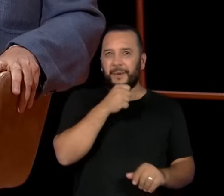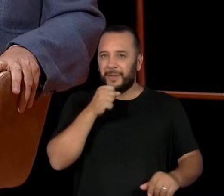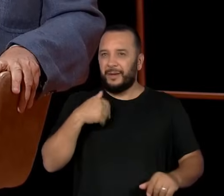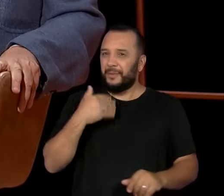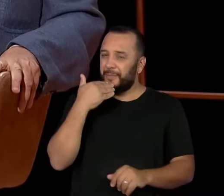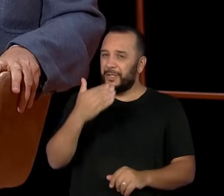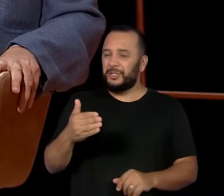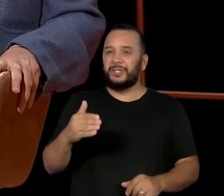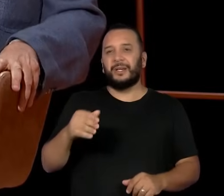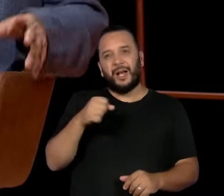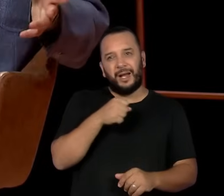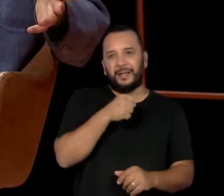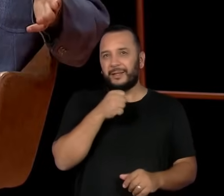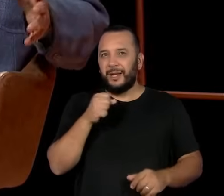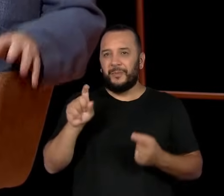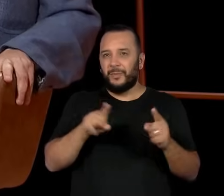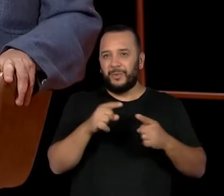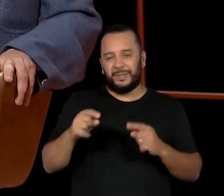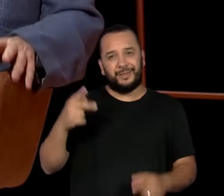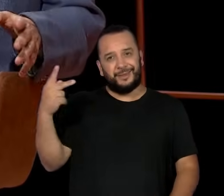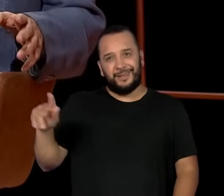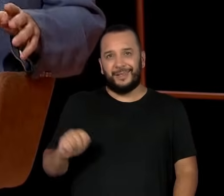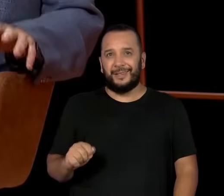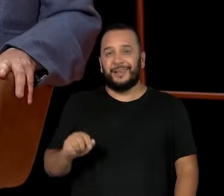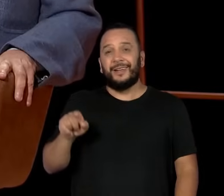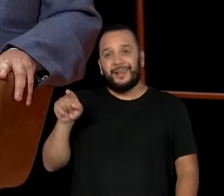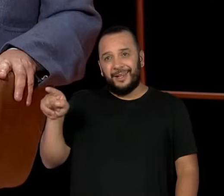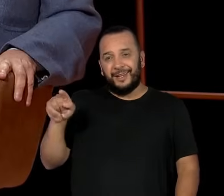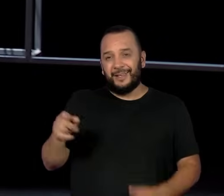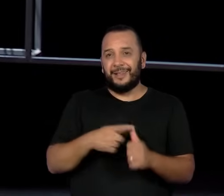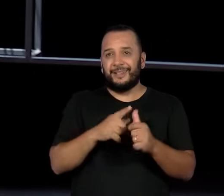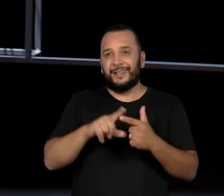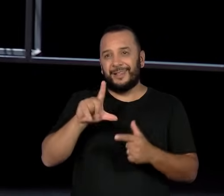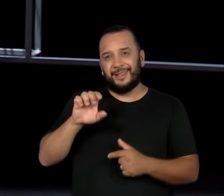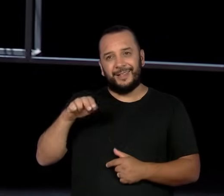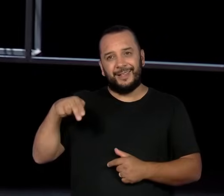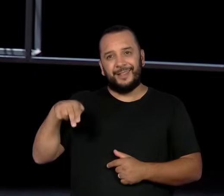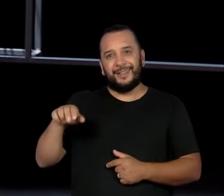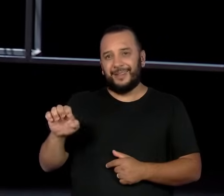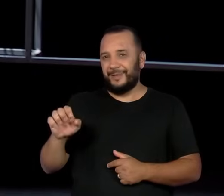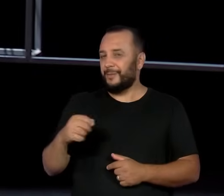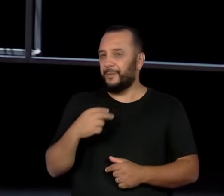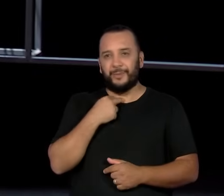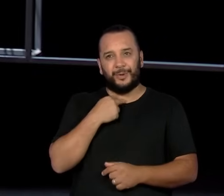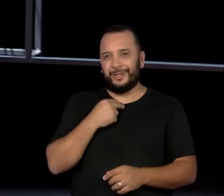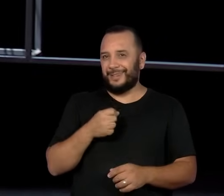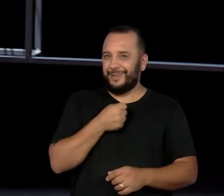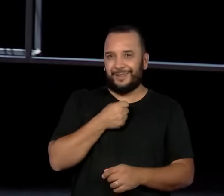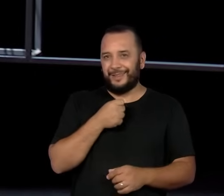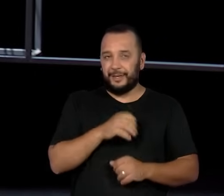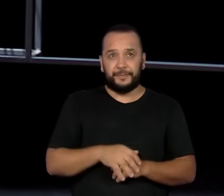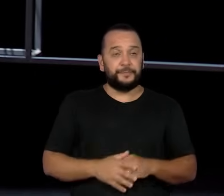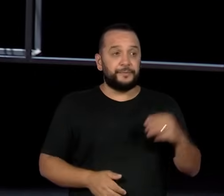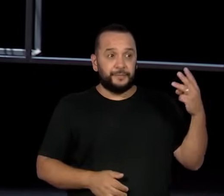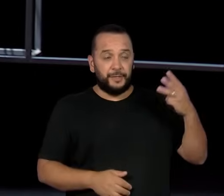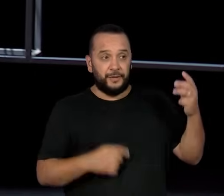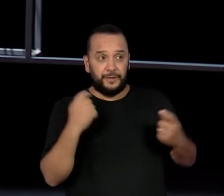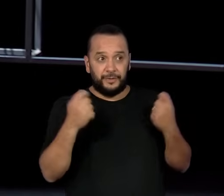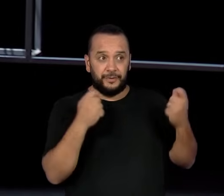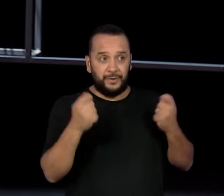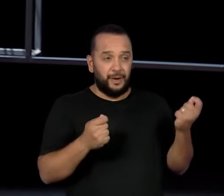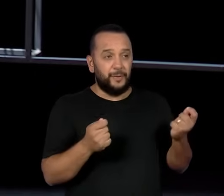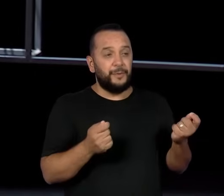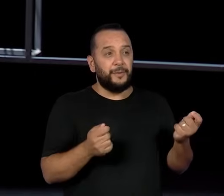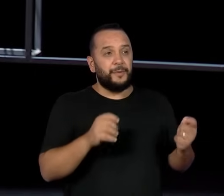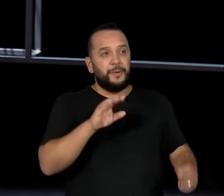Chico. Mas ele, não, infelizmente, nem ele, nem Lene Dale. Bom, Polodian, no terceiro Festival da Balança, você acaba